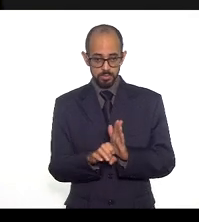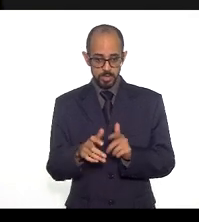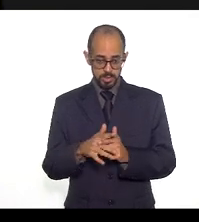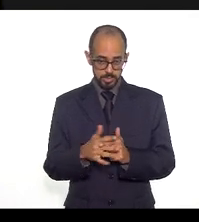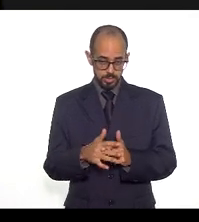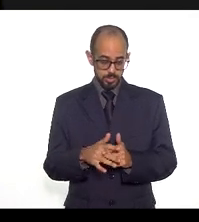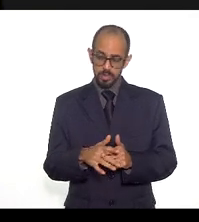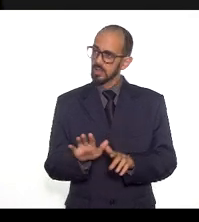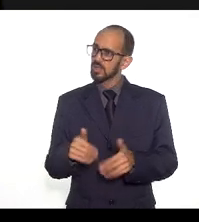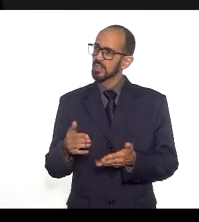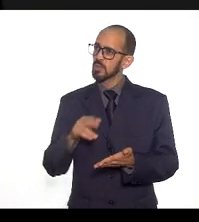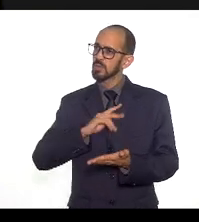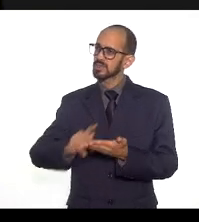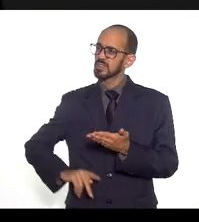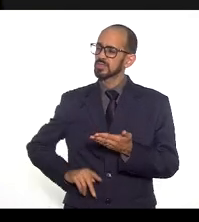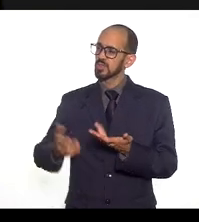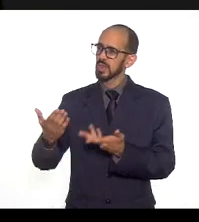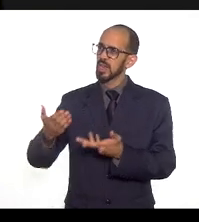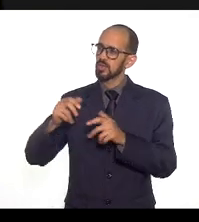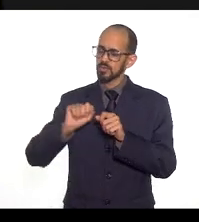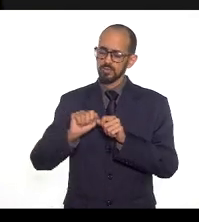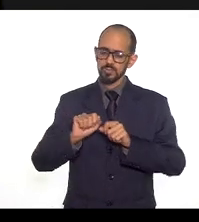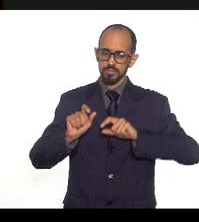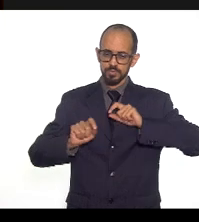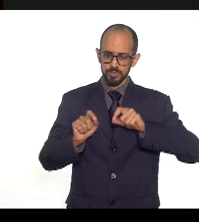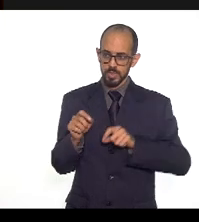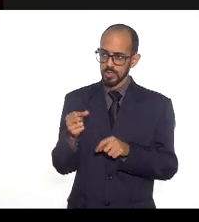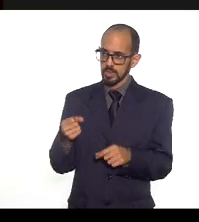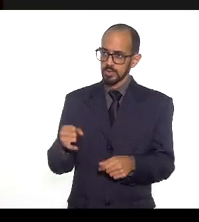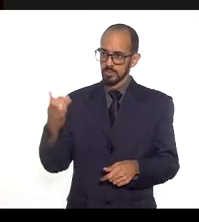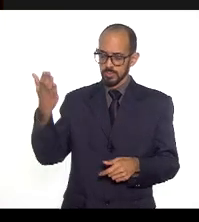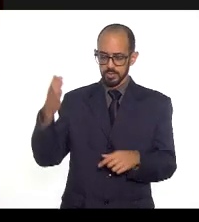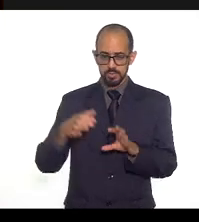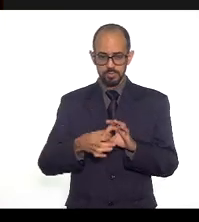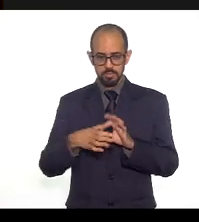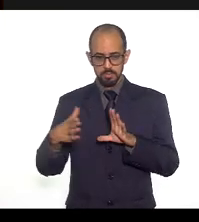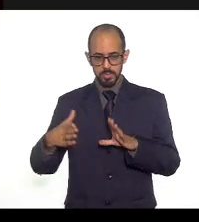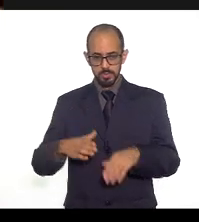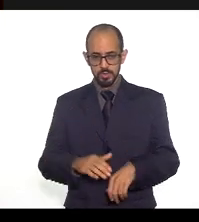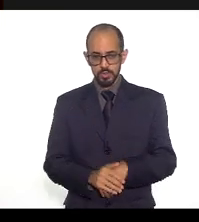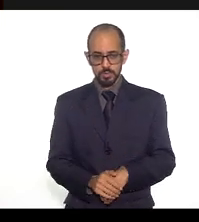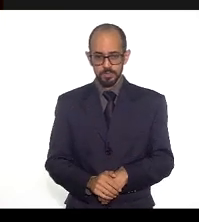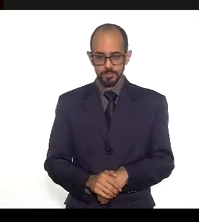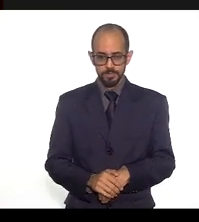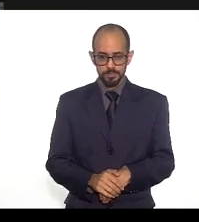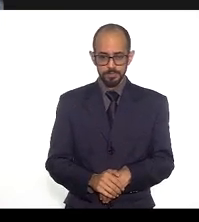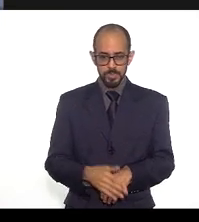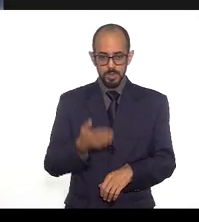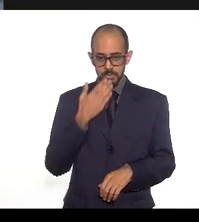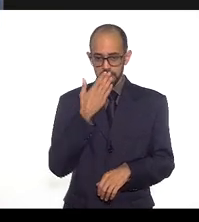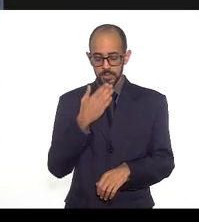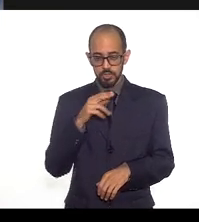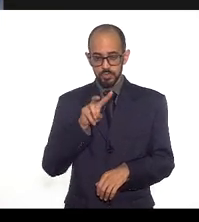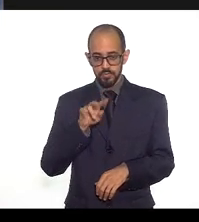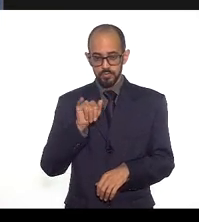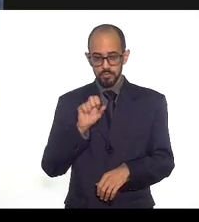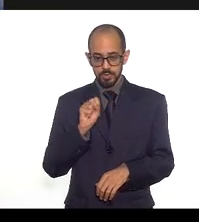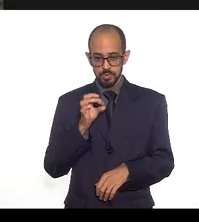Presidente, eu queria, se Vossa Excelência me permitir, vista por uma